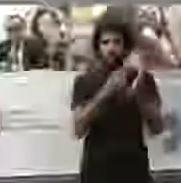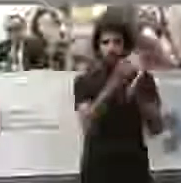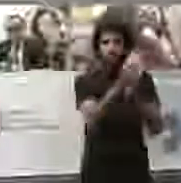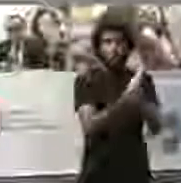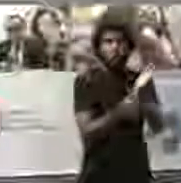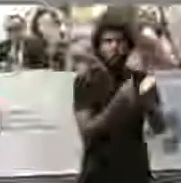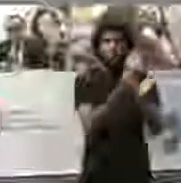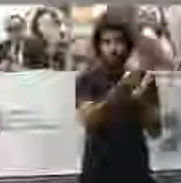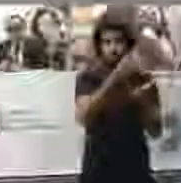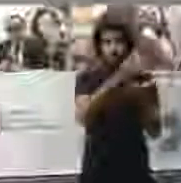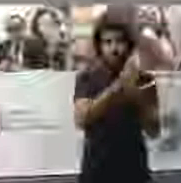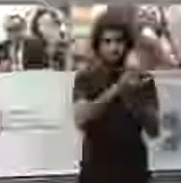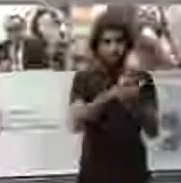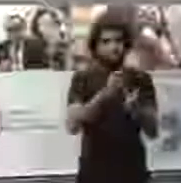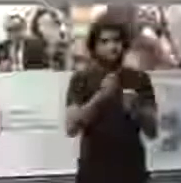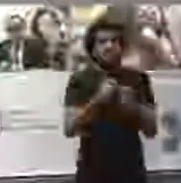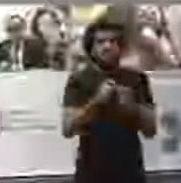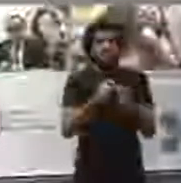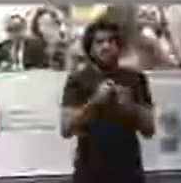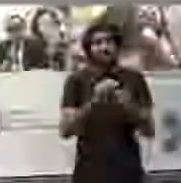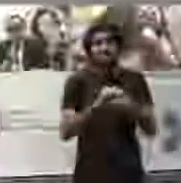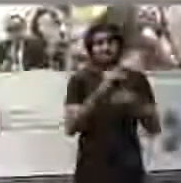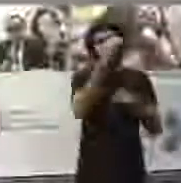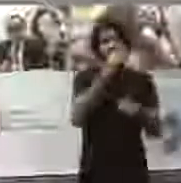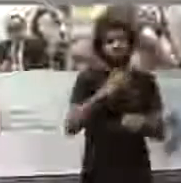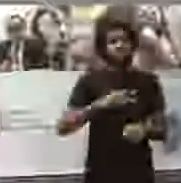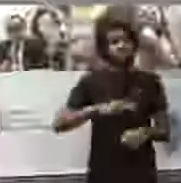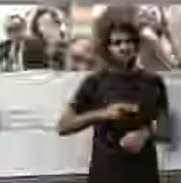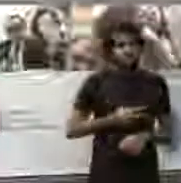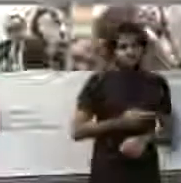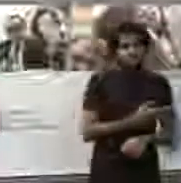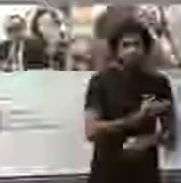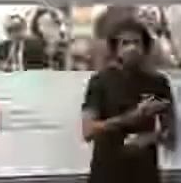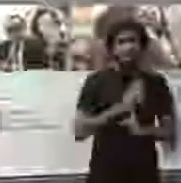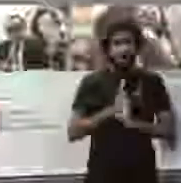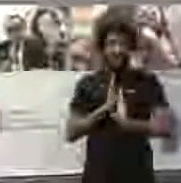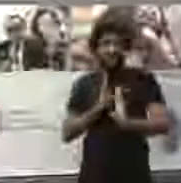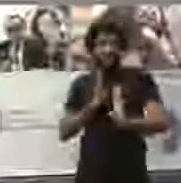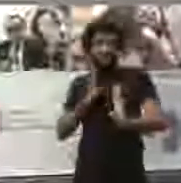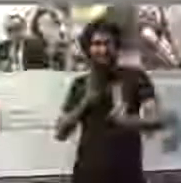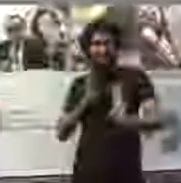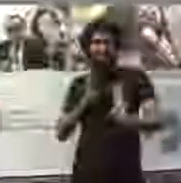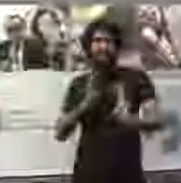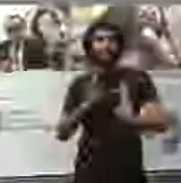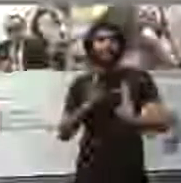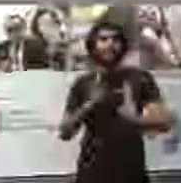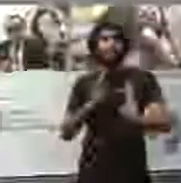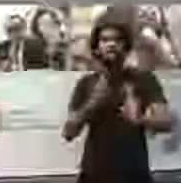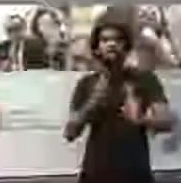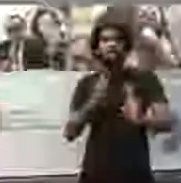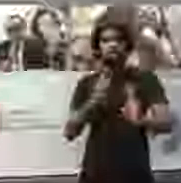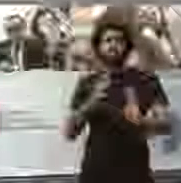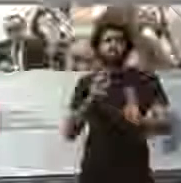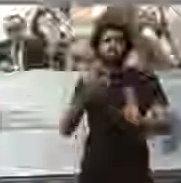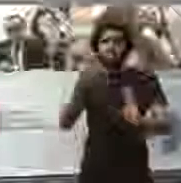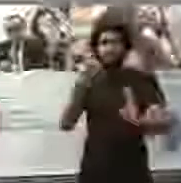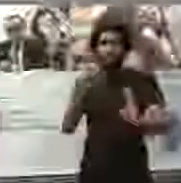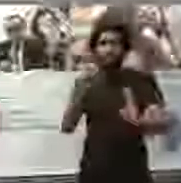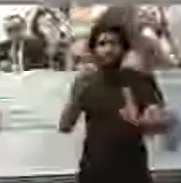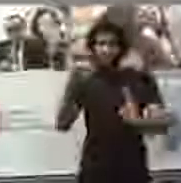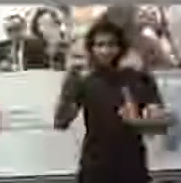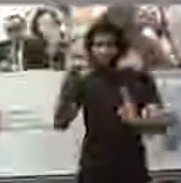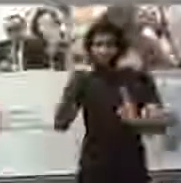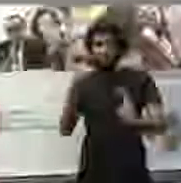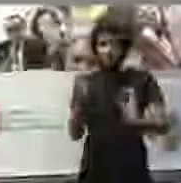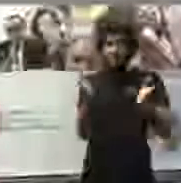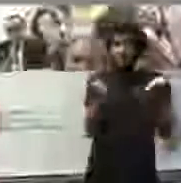20% a mais cirurgias reduzir o tempo de espera da sua emergência de 50 para 11 minutos reduzir o acúmulo